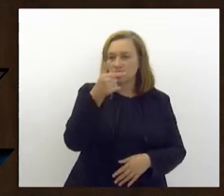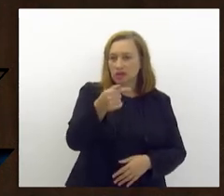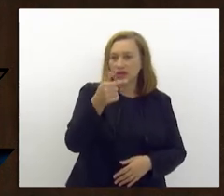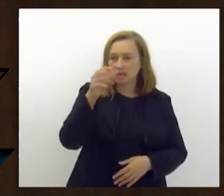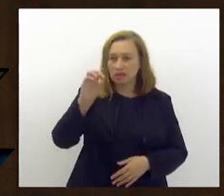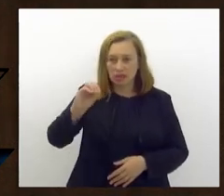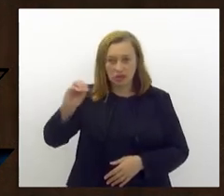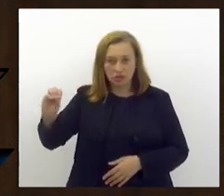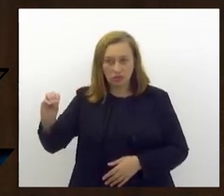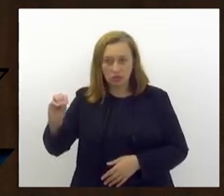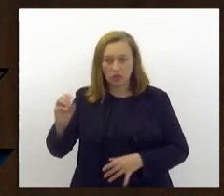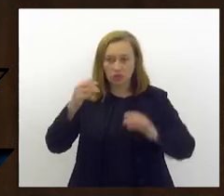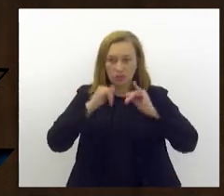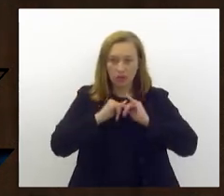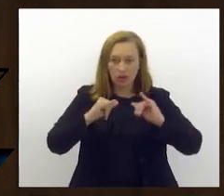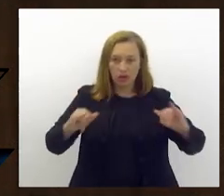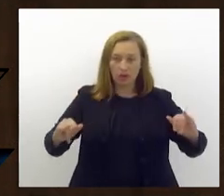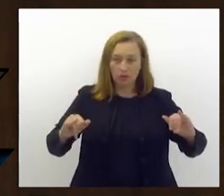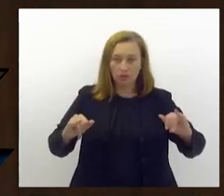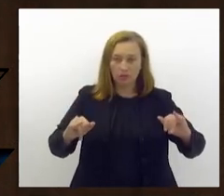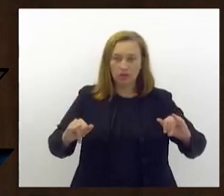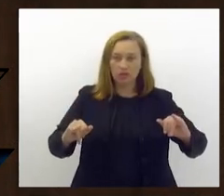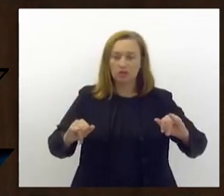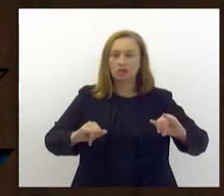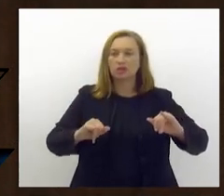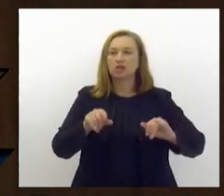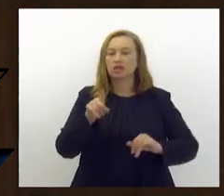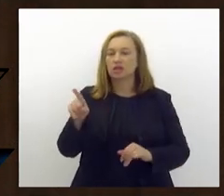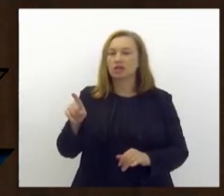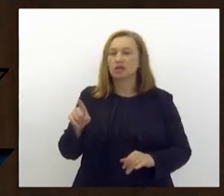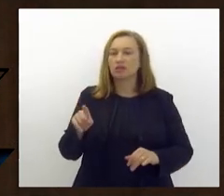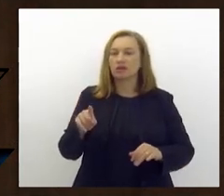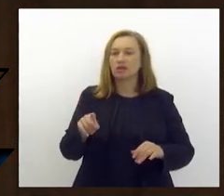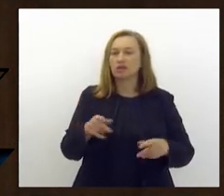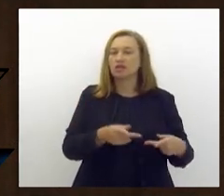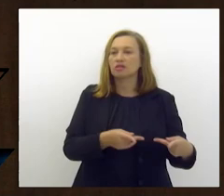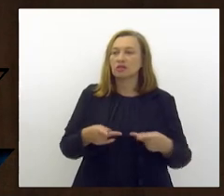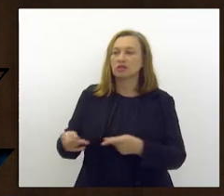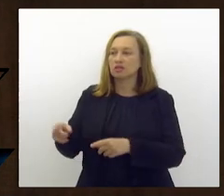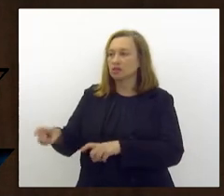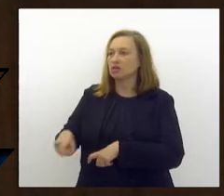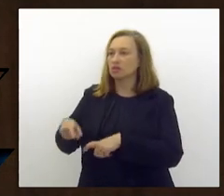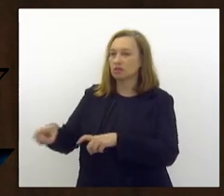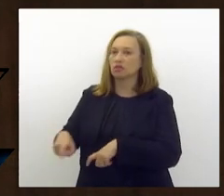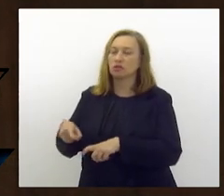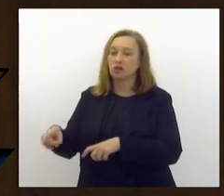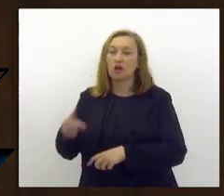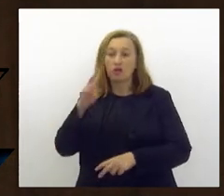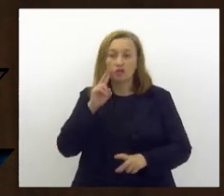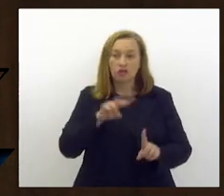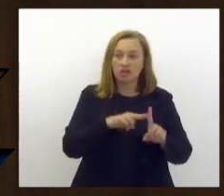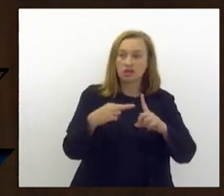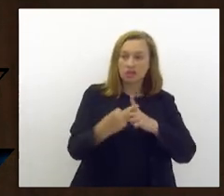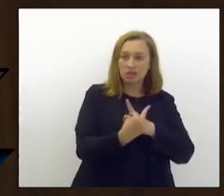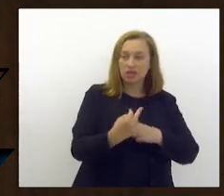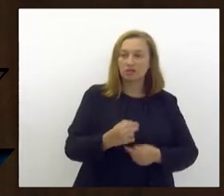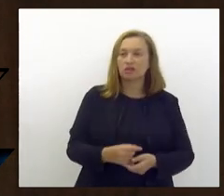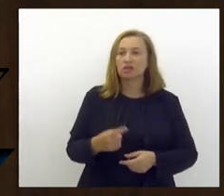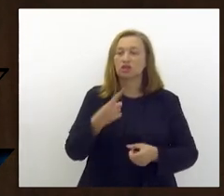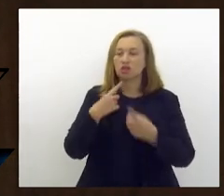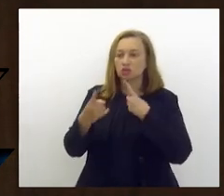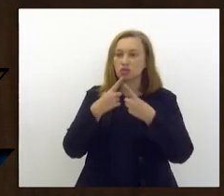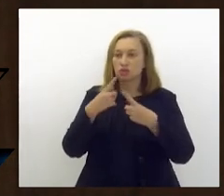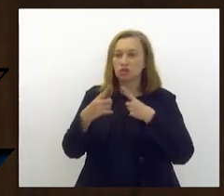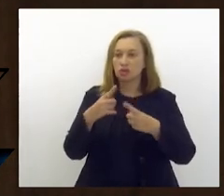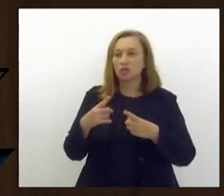mil para a publicidade desta caravana que ele está fazendo pelo interior do estado, visando até fazer debates